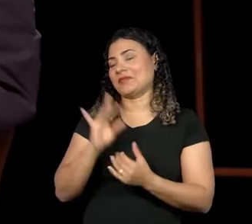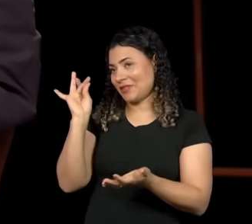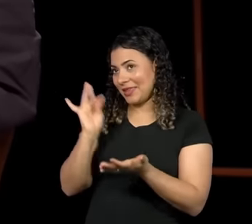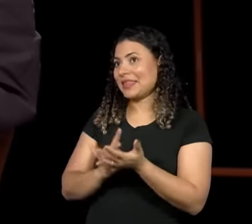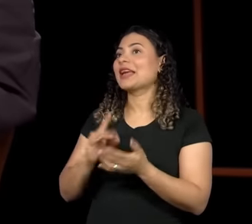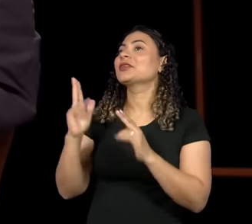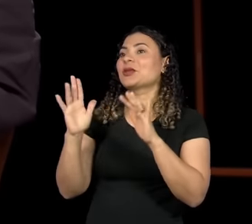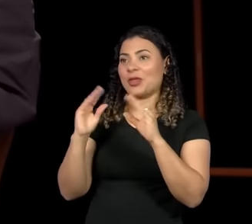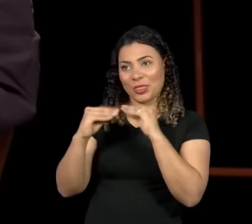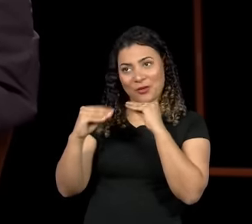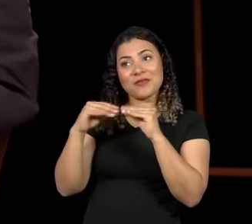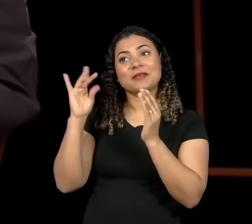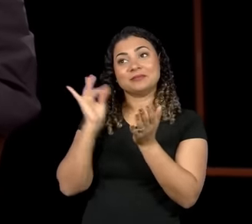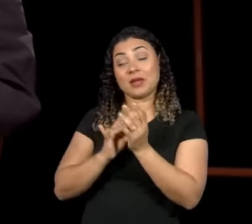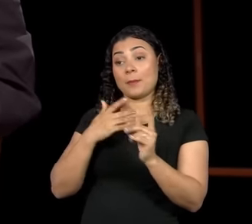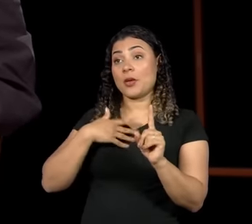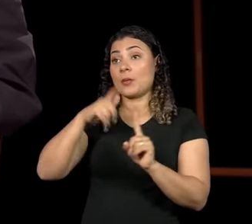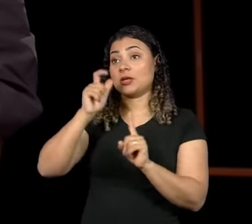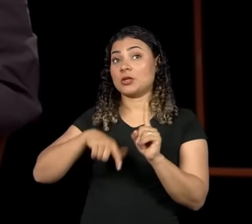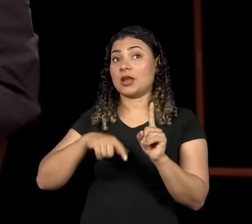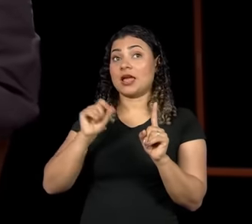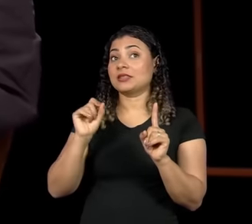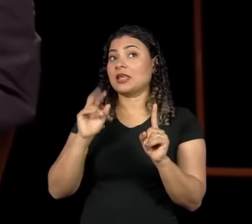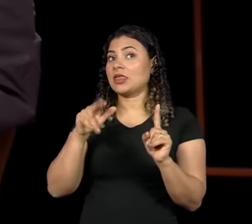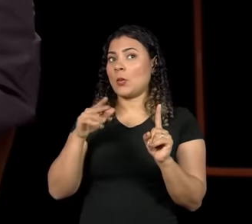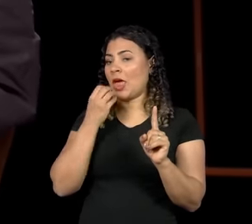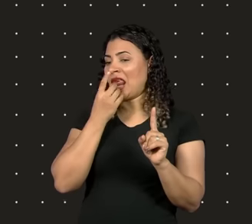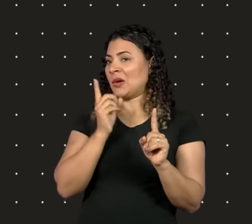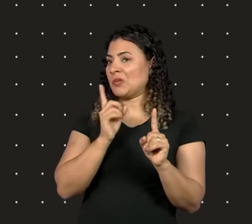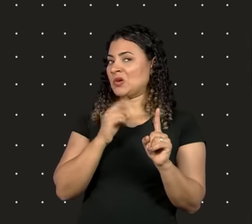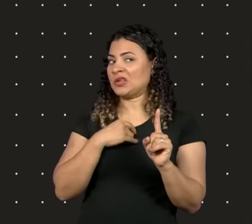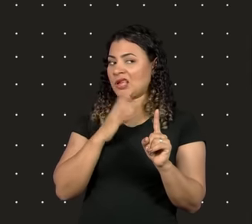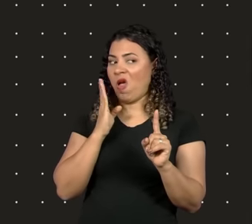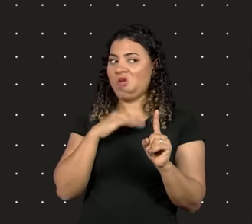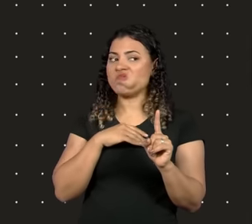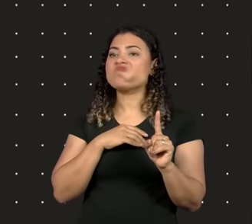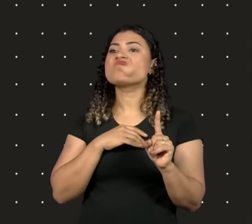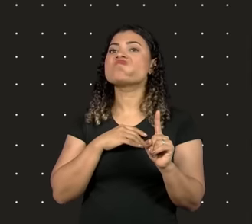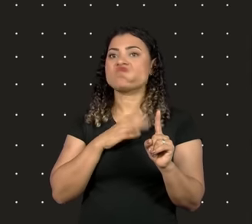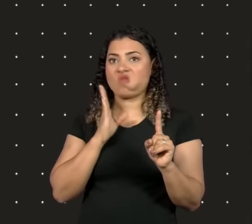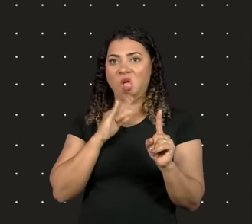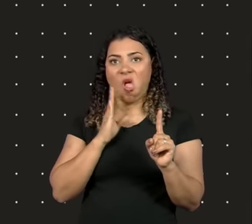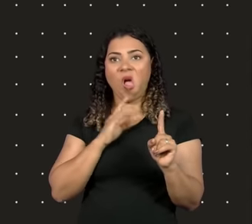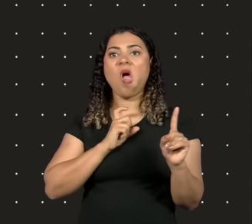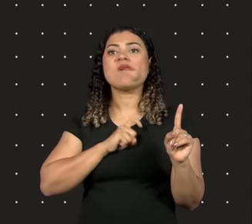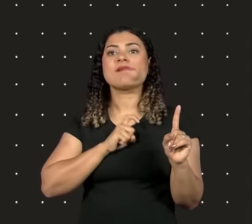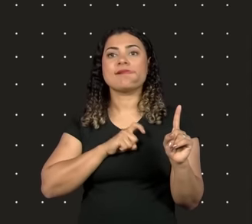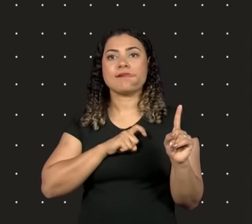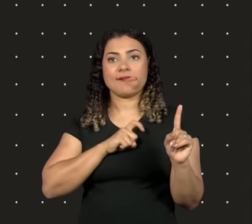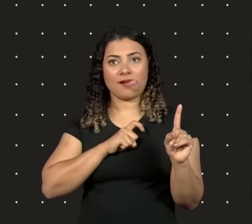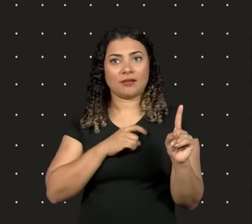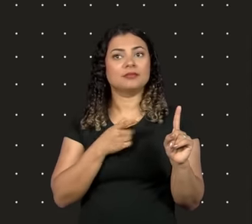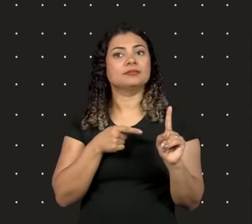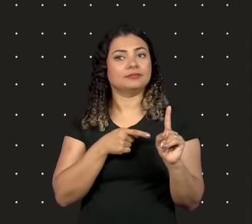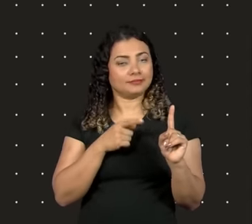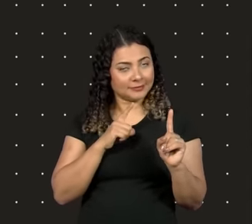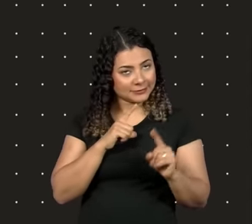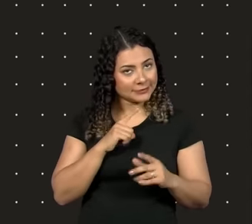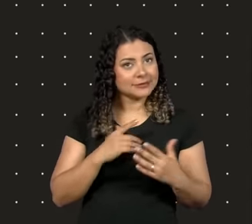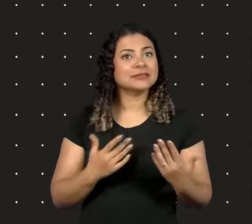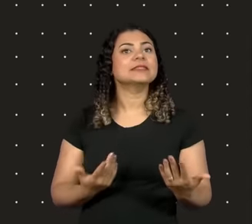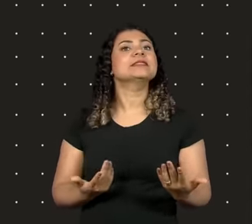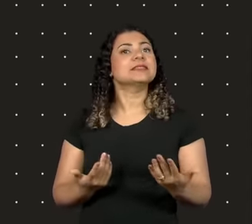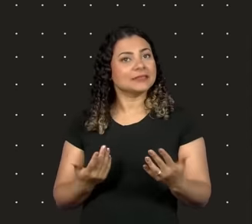foi. E o meu personagem, ele não era muito fluxigênio, não. Ele era meio vilãozinho, né? É um vilão leve, é